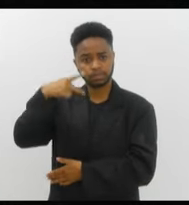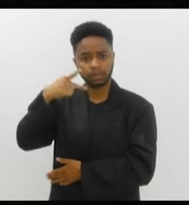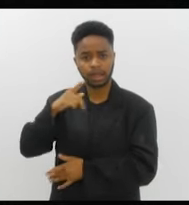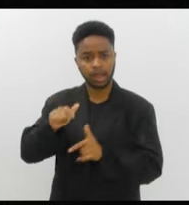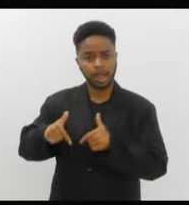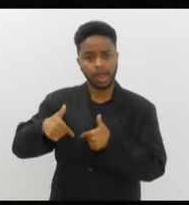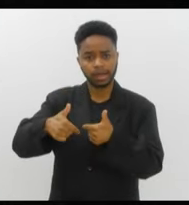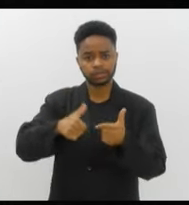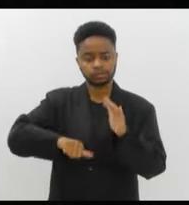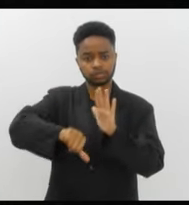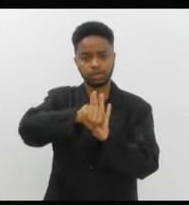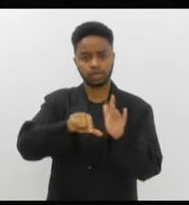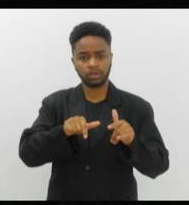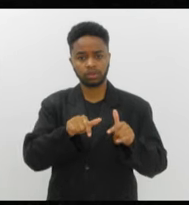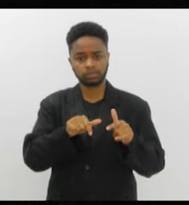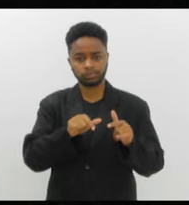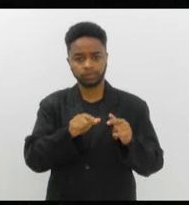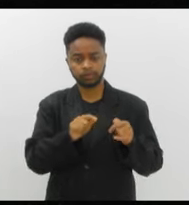atos criminosos.